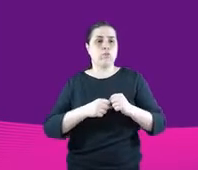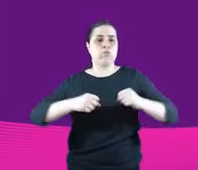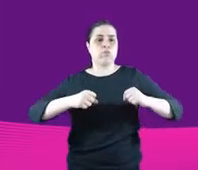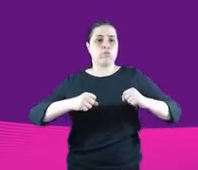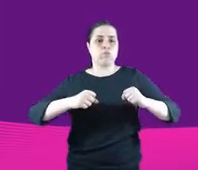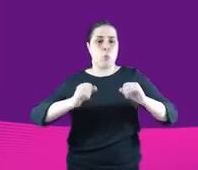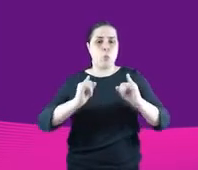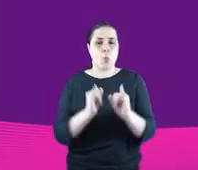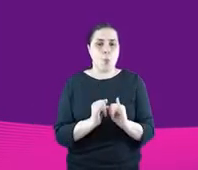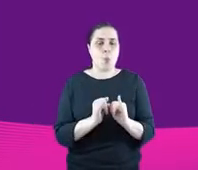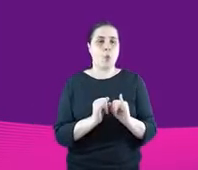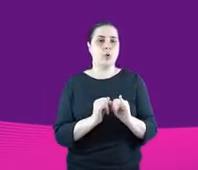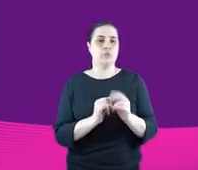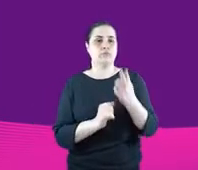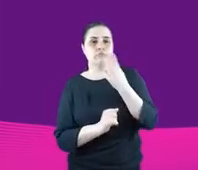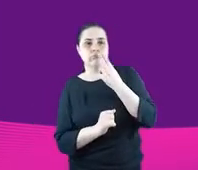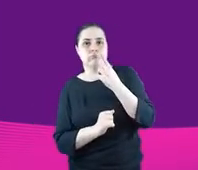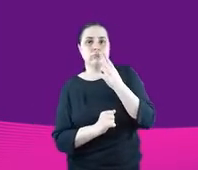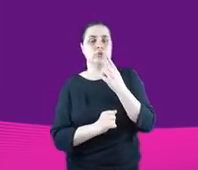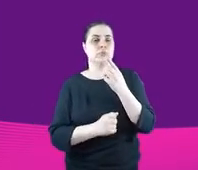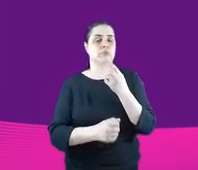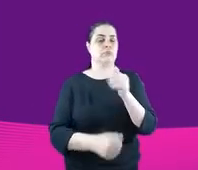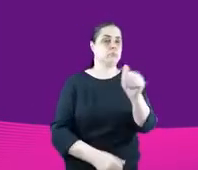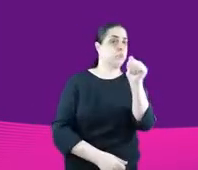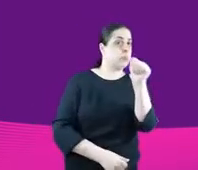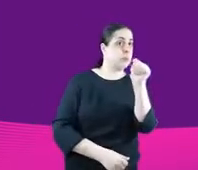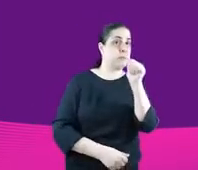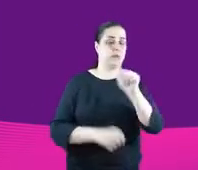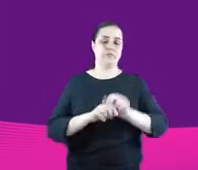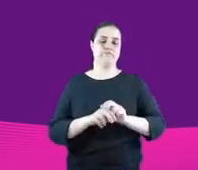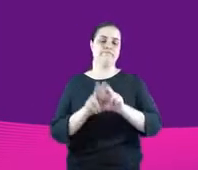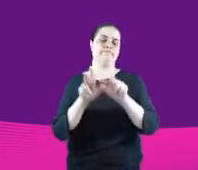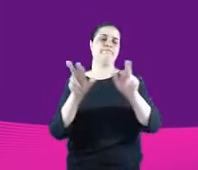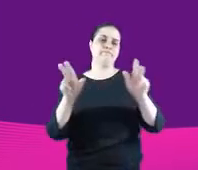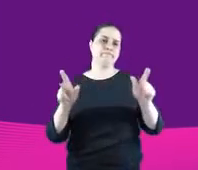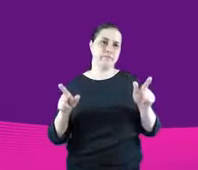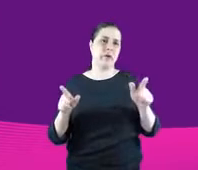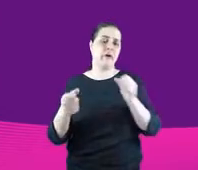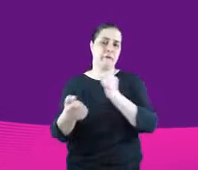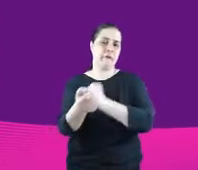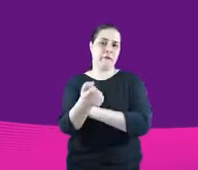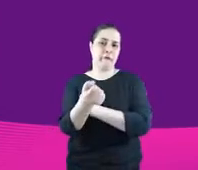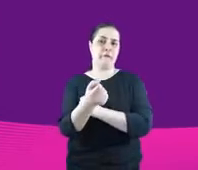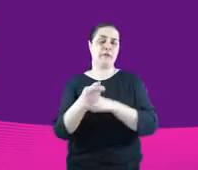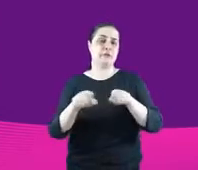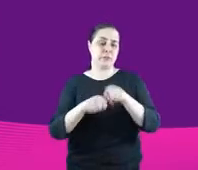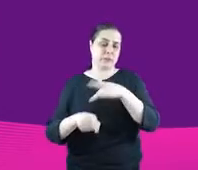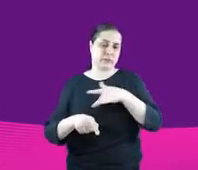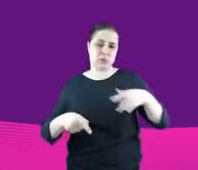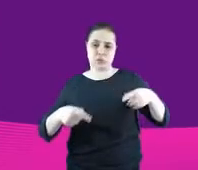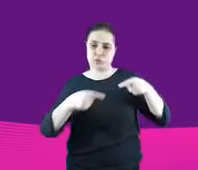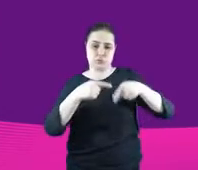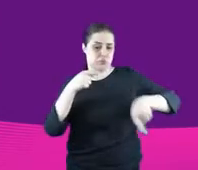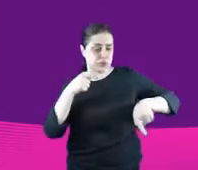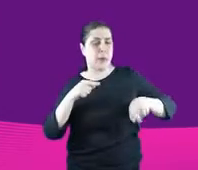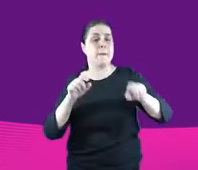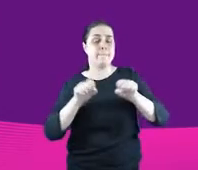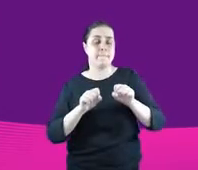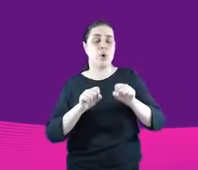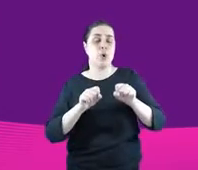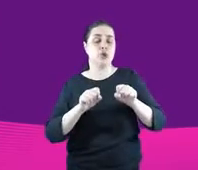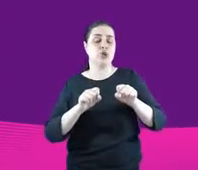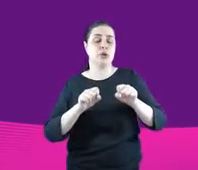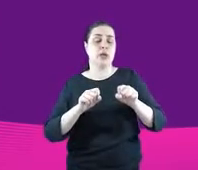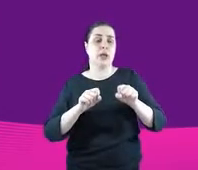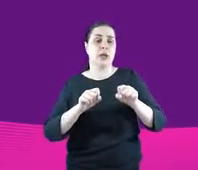tumores. Também as síndromes hereditárias, como foi falado na primeira aula, e também neoplasias secundárias ao tratamento,